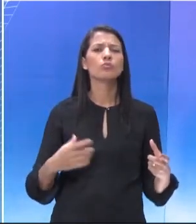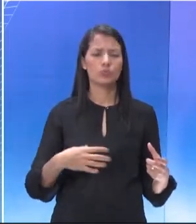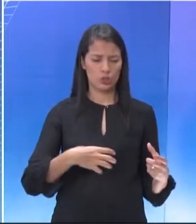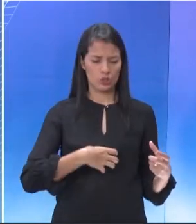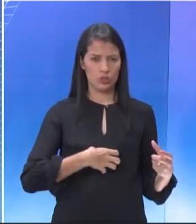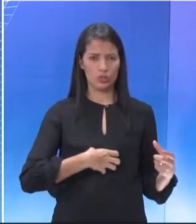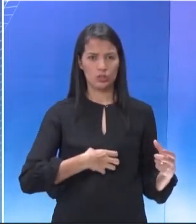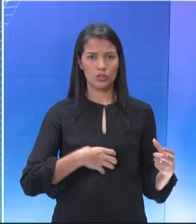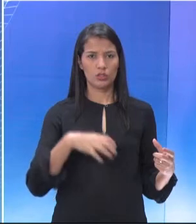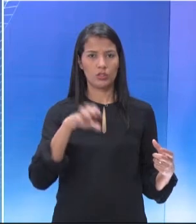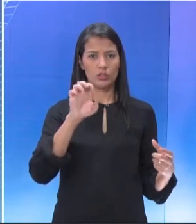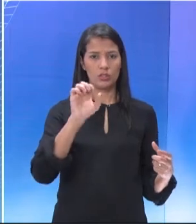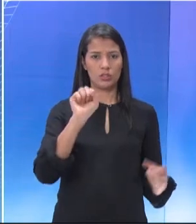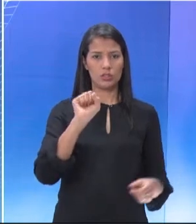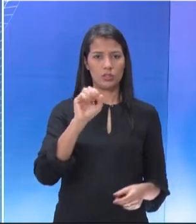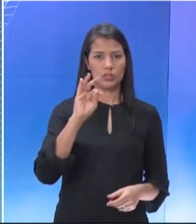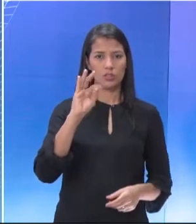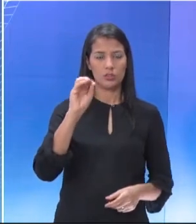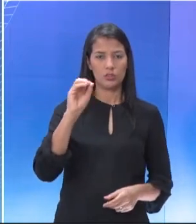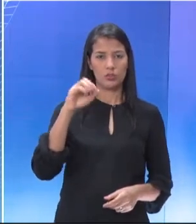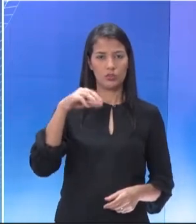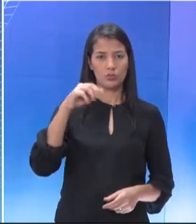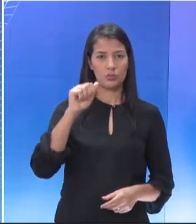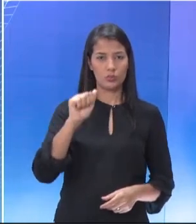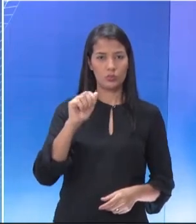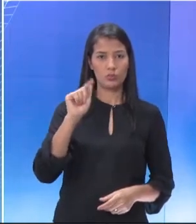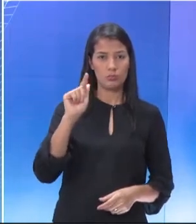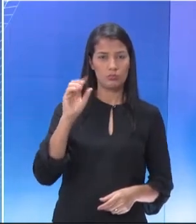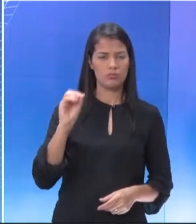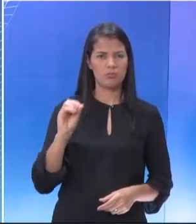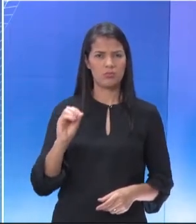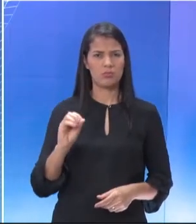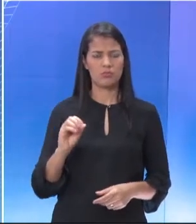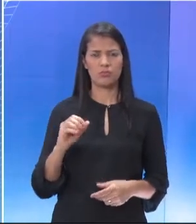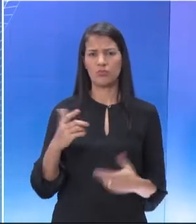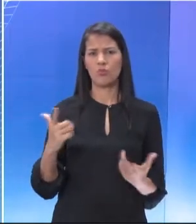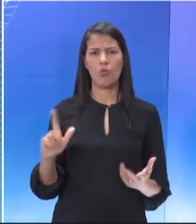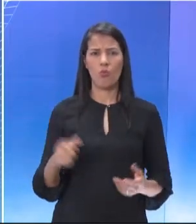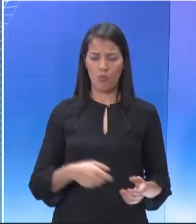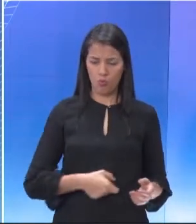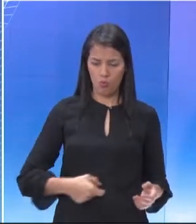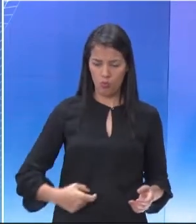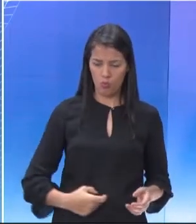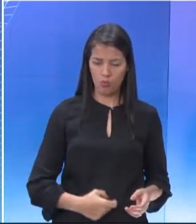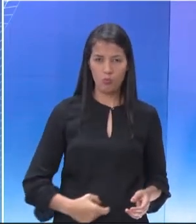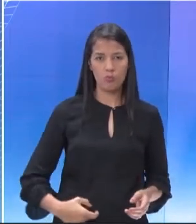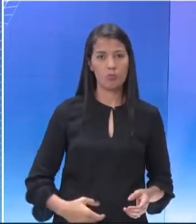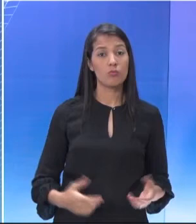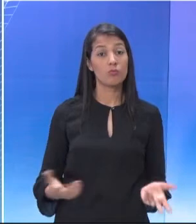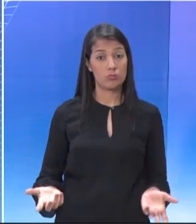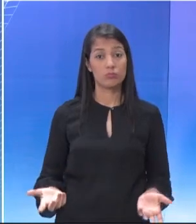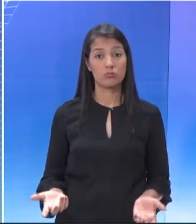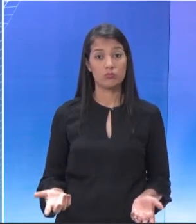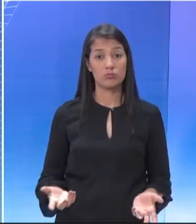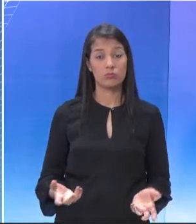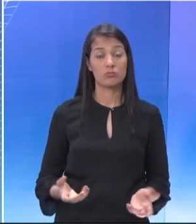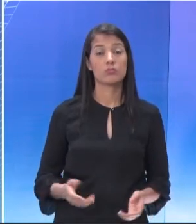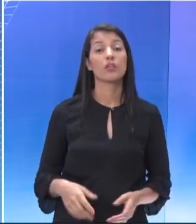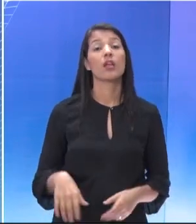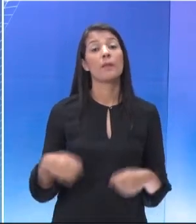das proteases. Lembra lá, o pepsinogênio se transforma em pepsina para poder fazer a digestão